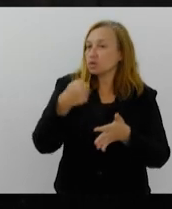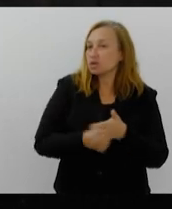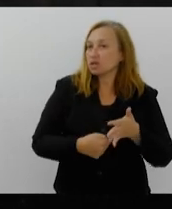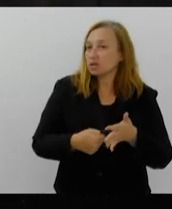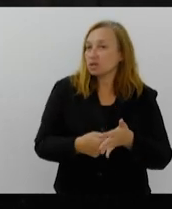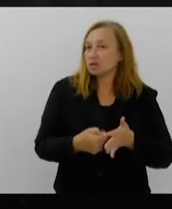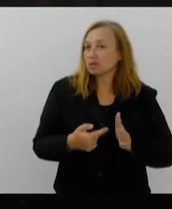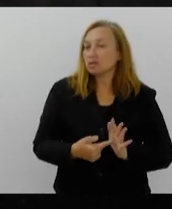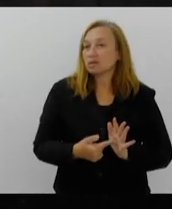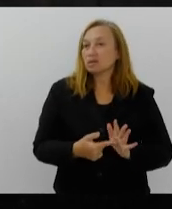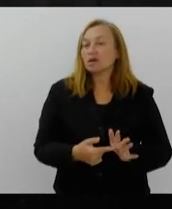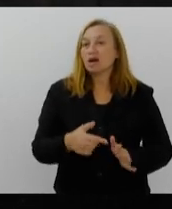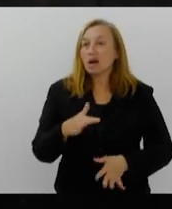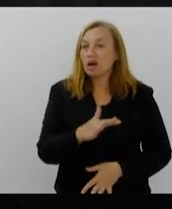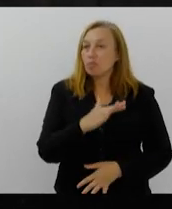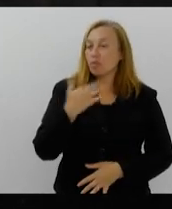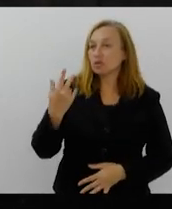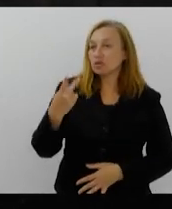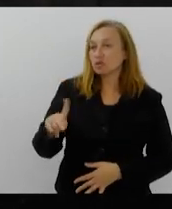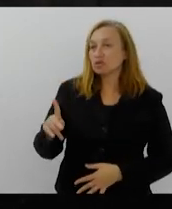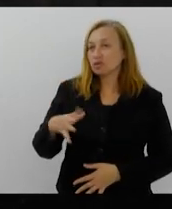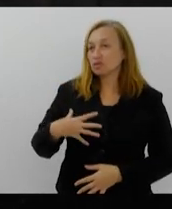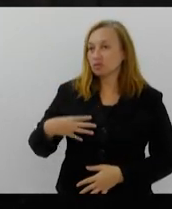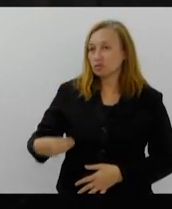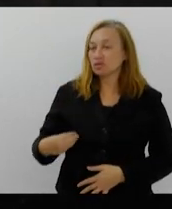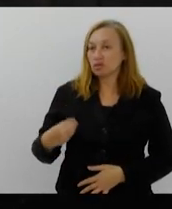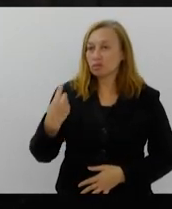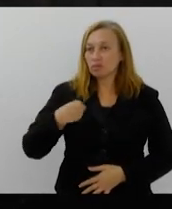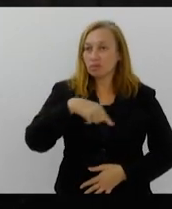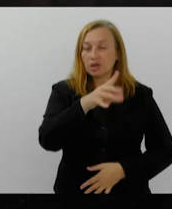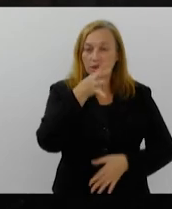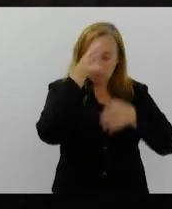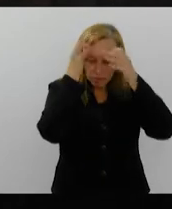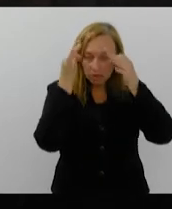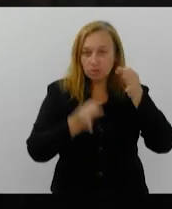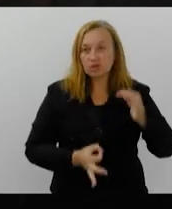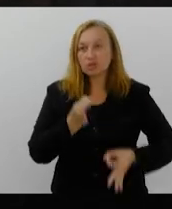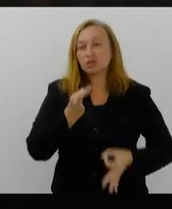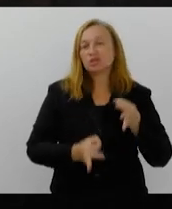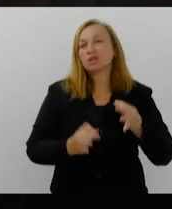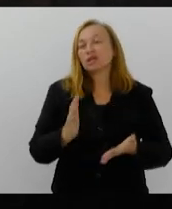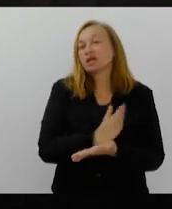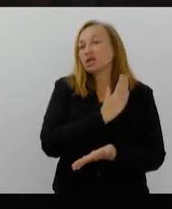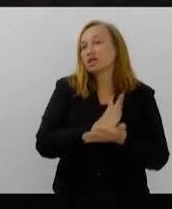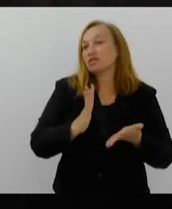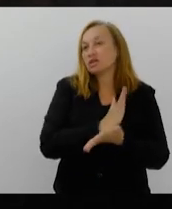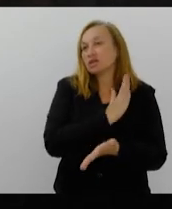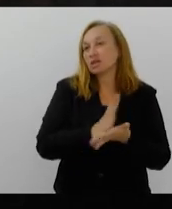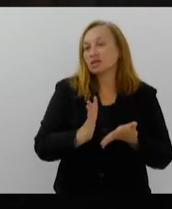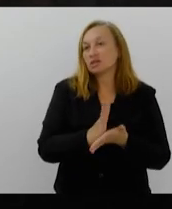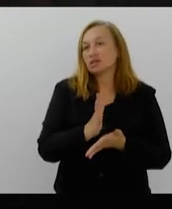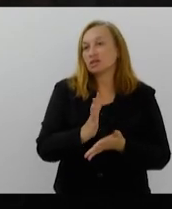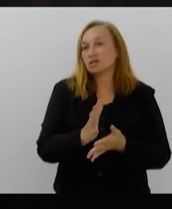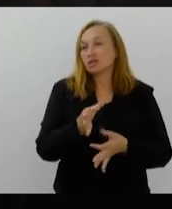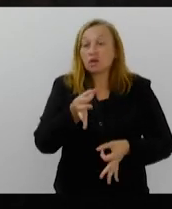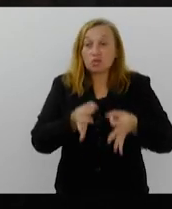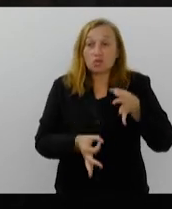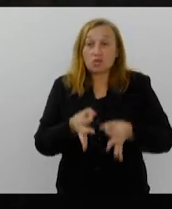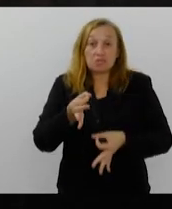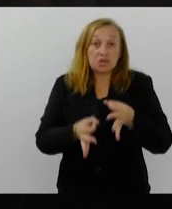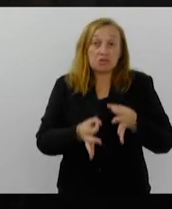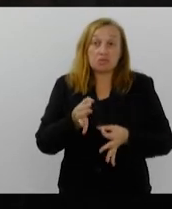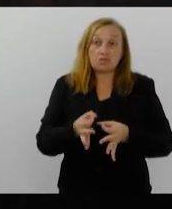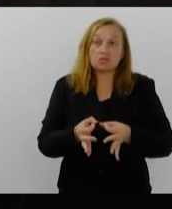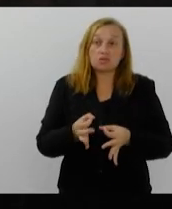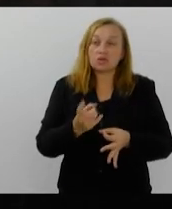o assassinato dos seus entes queridos para os tribunais e, muitas vezes, tendo julgamentos que não são,